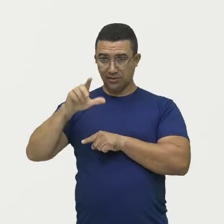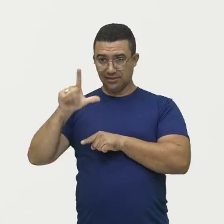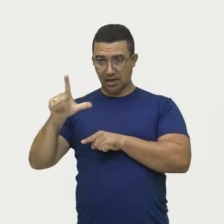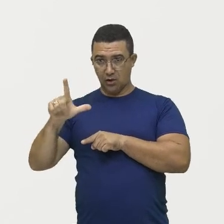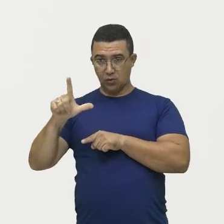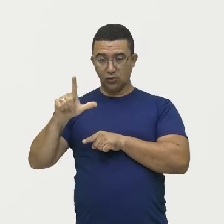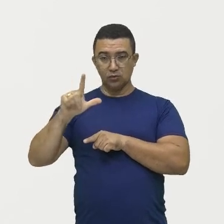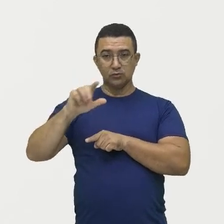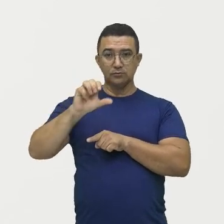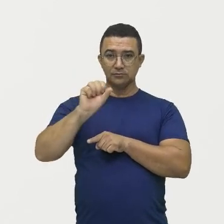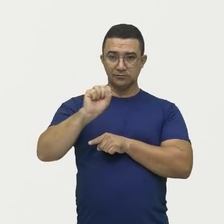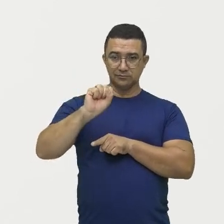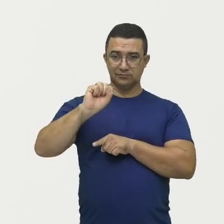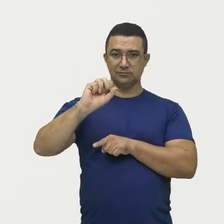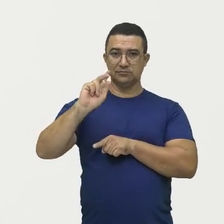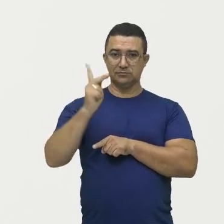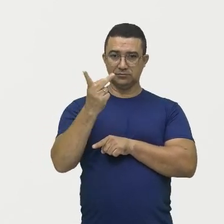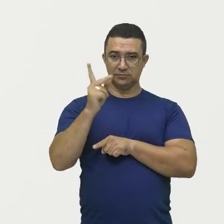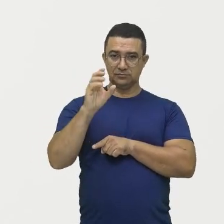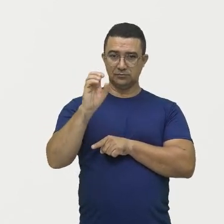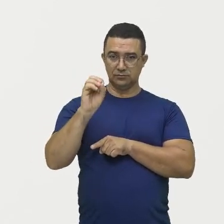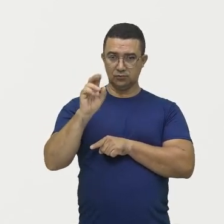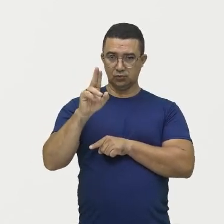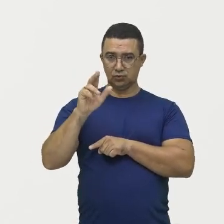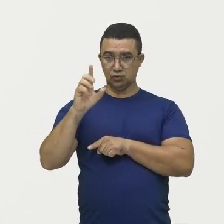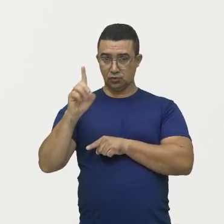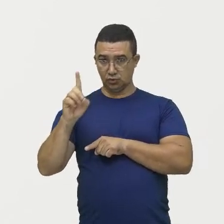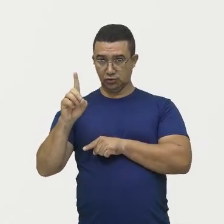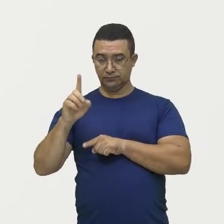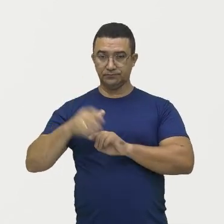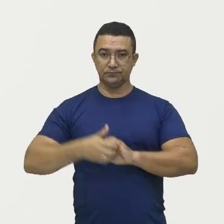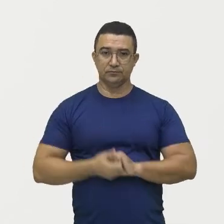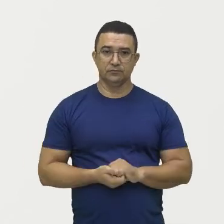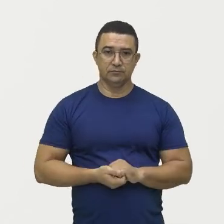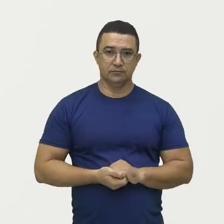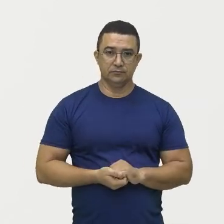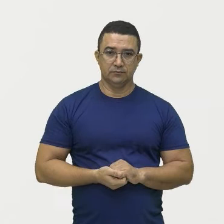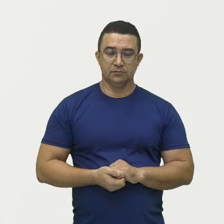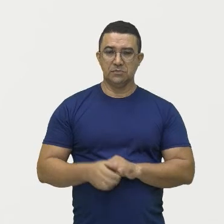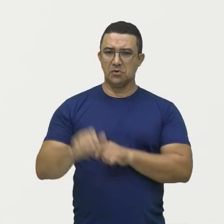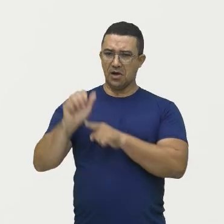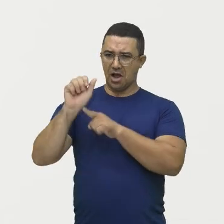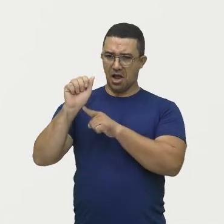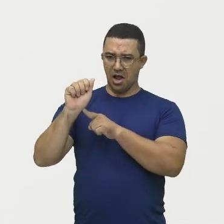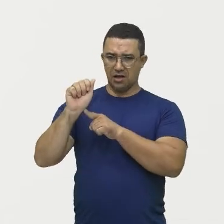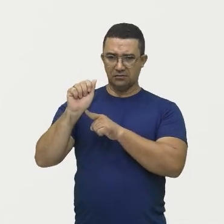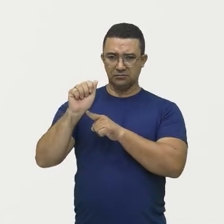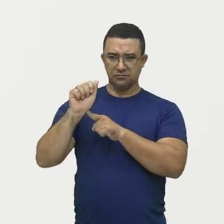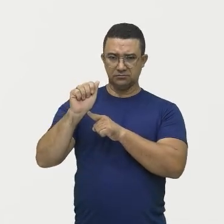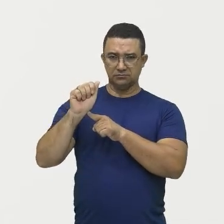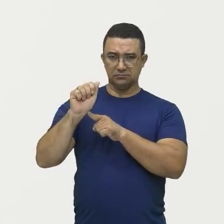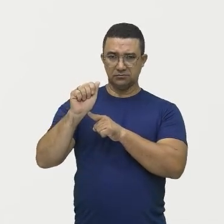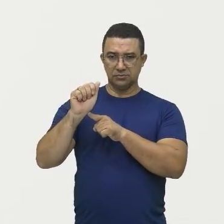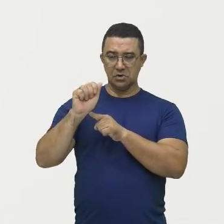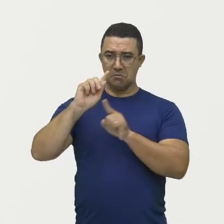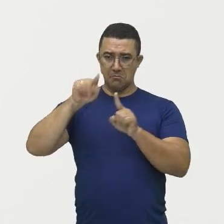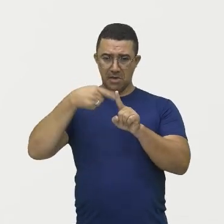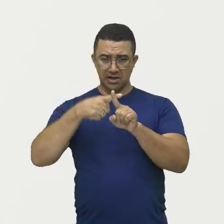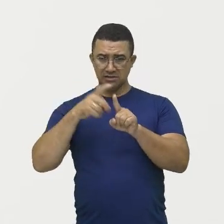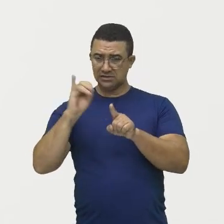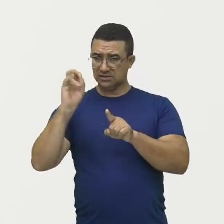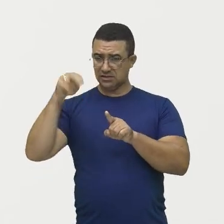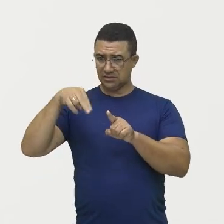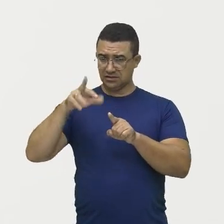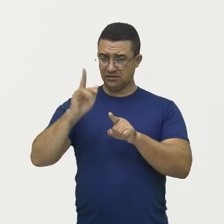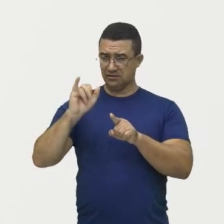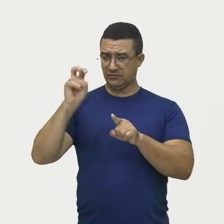o seguinte, olha só, letra A, should mais infinitivo mais main verb, não. O infinitivo, né, é a forma do verbo quando ele não foi